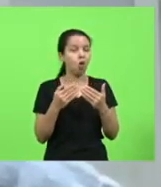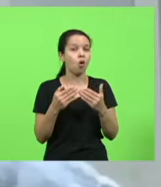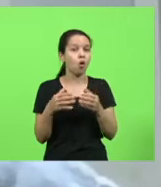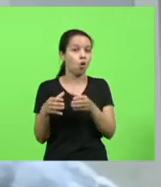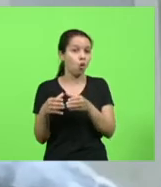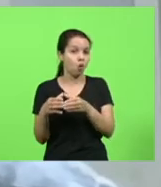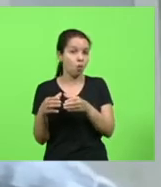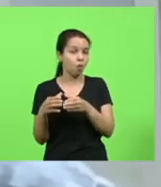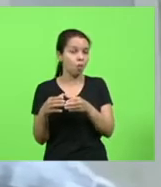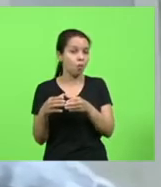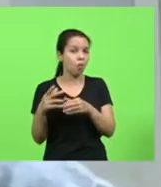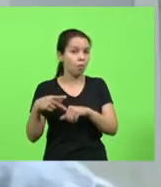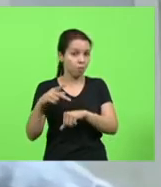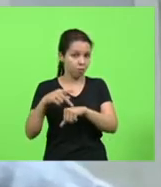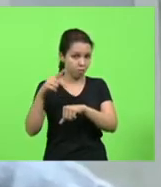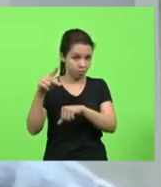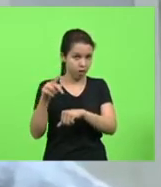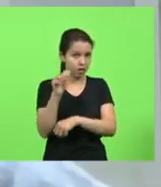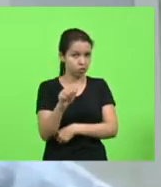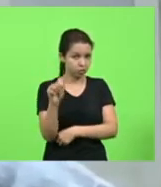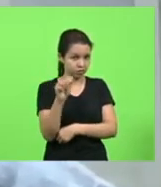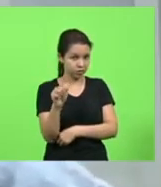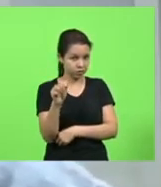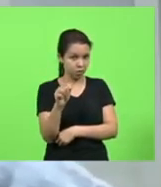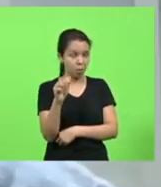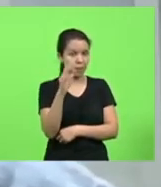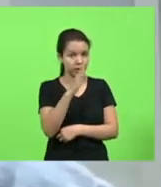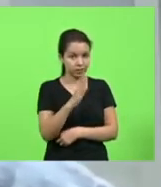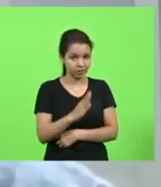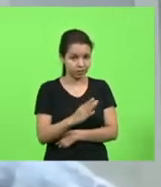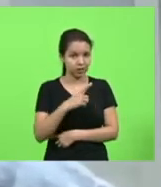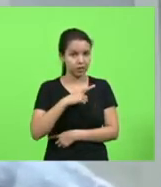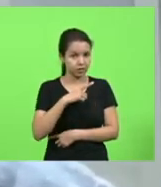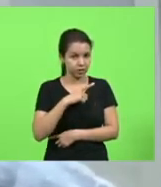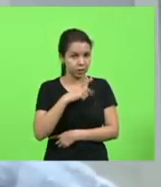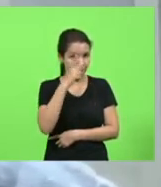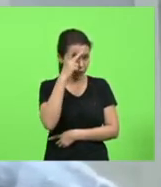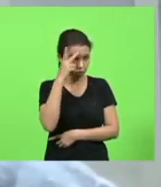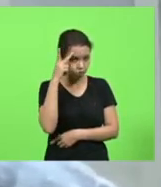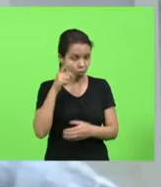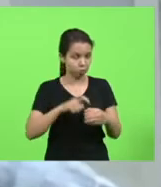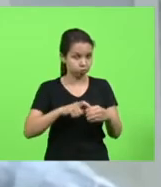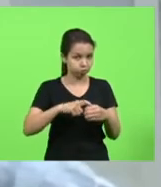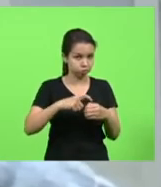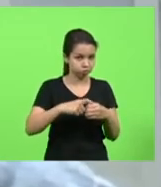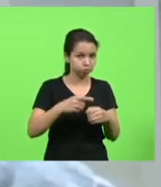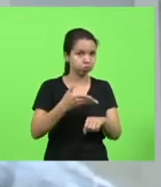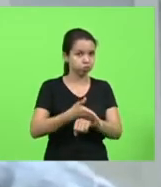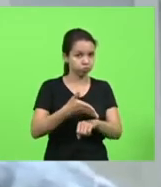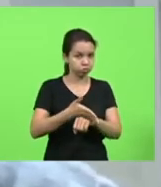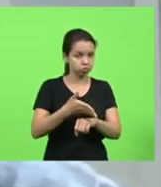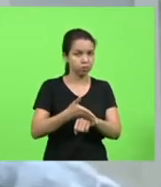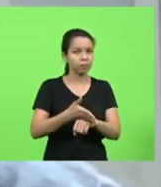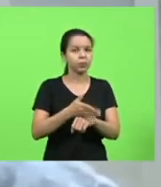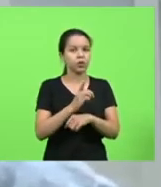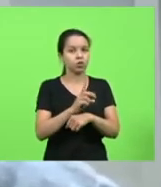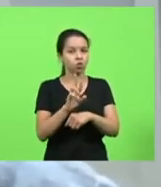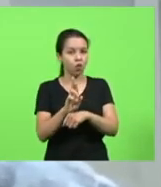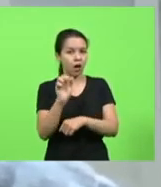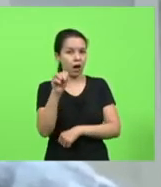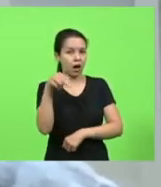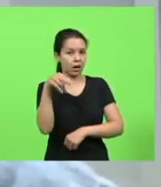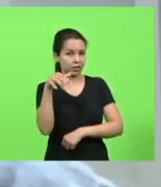faz parte, a Associação Brasileira tem uma pessoa do seu comitê científico presente, que é a doutora Ana Cláudia